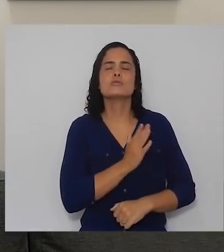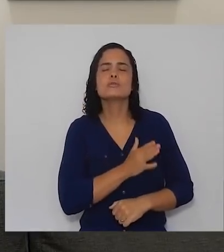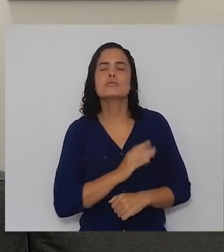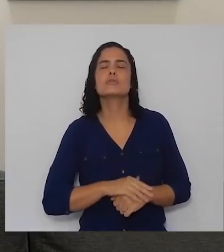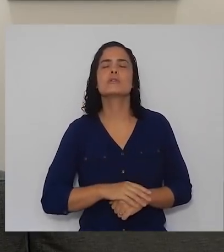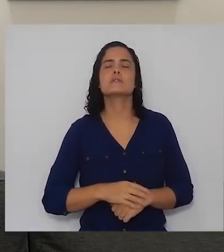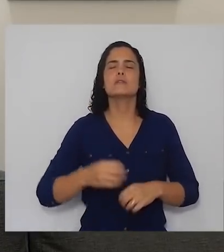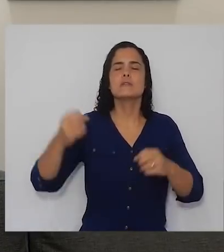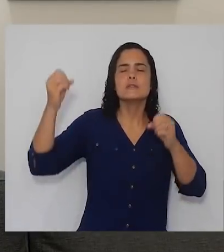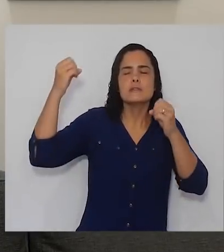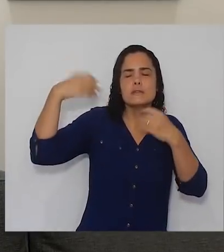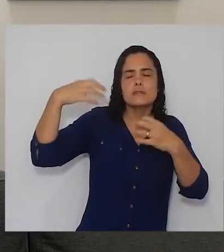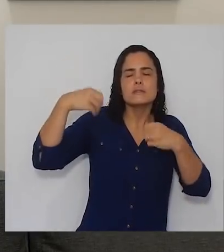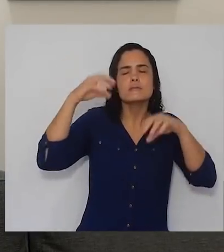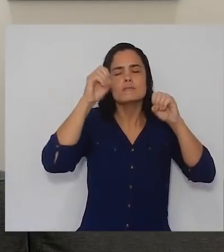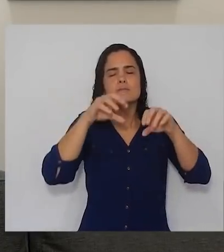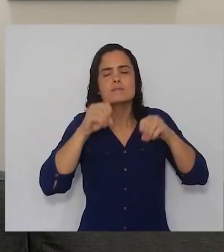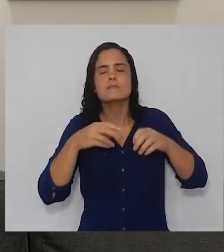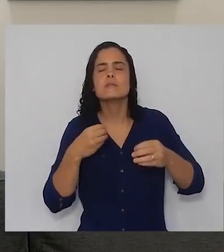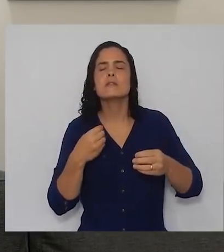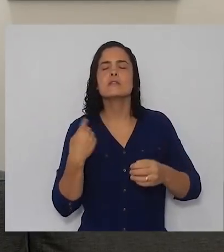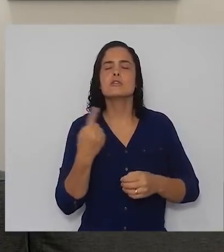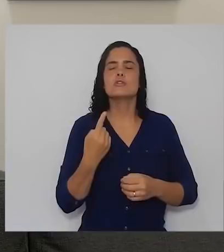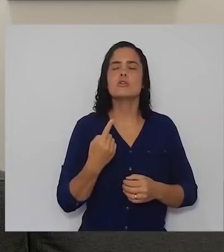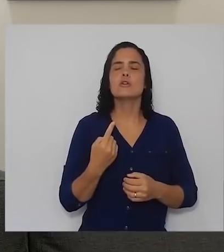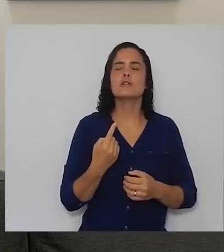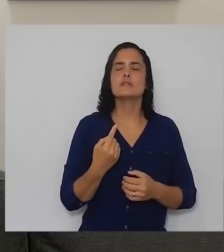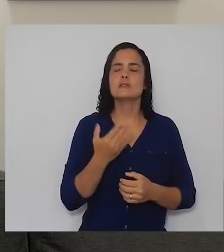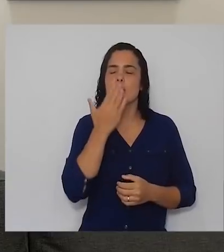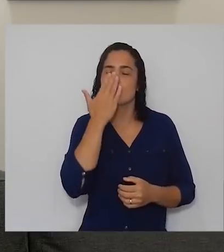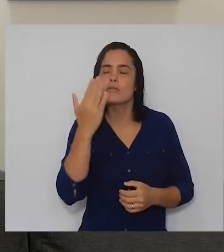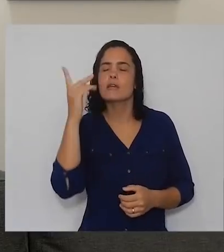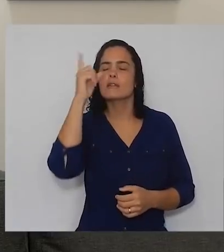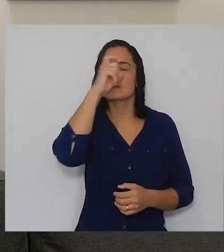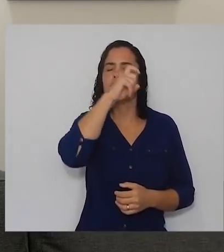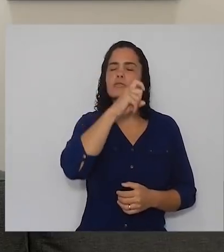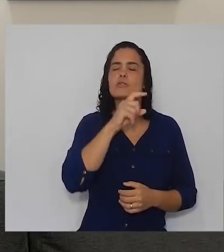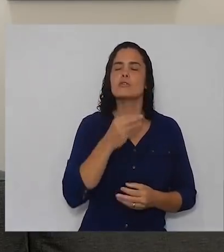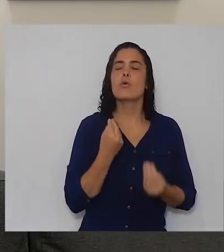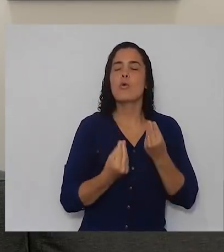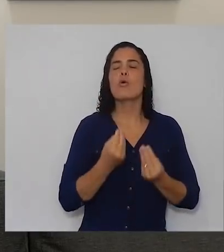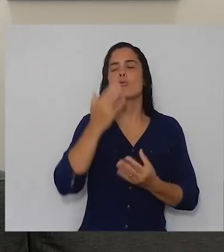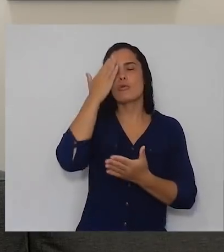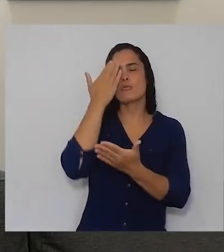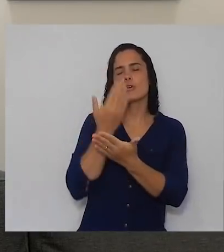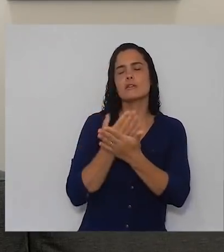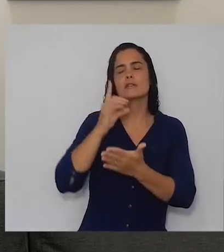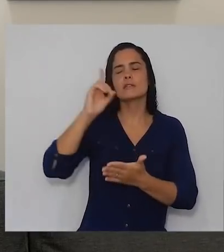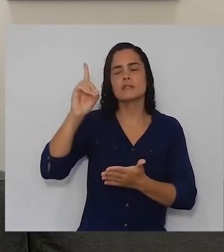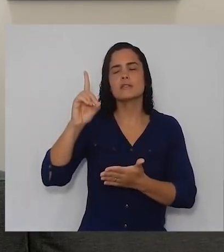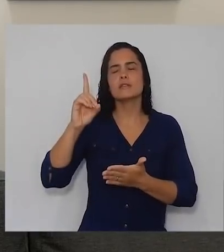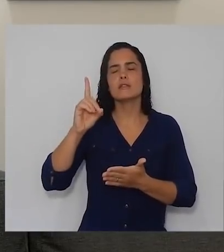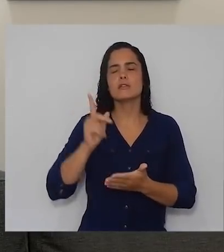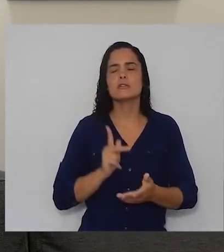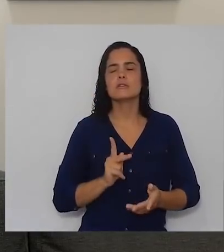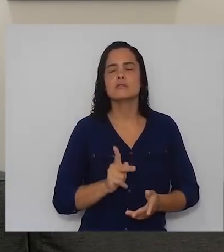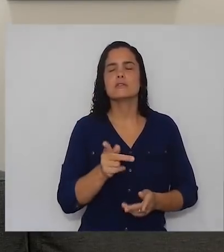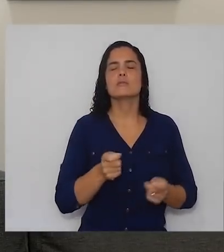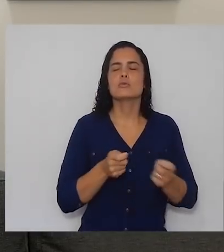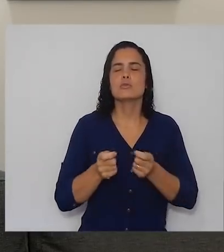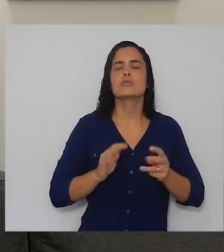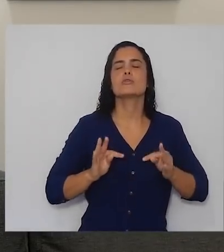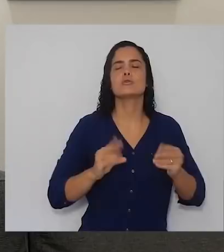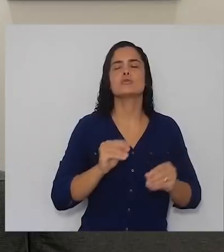qualquer situação, ensinando-nos a lidar com ribeiros e riachos que secam, confiando na tua provisão e na tua